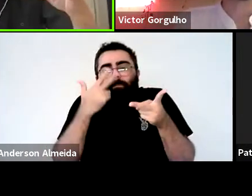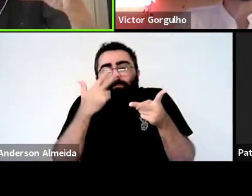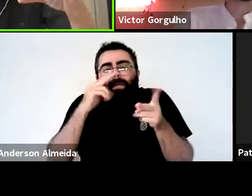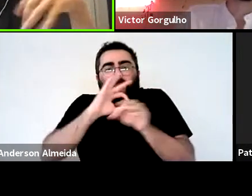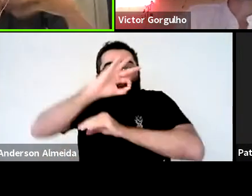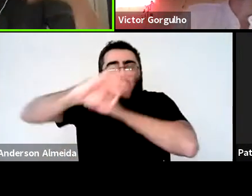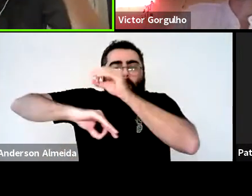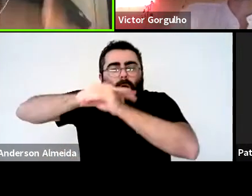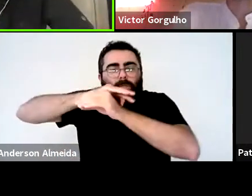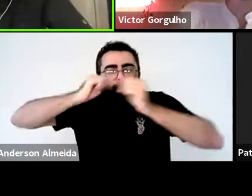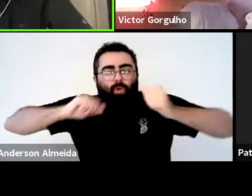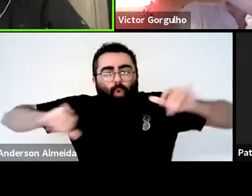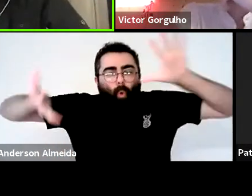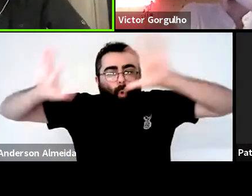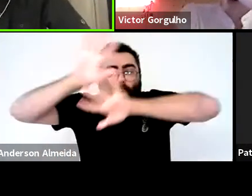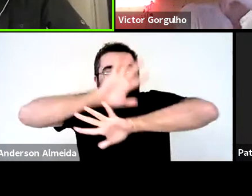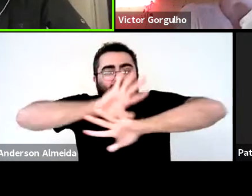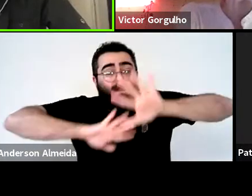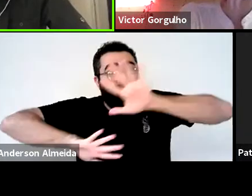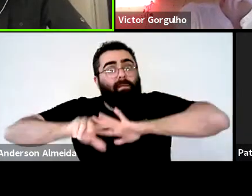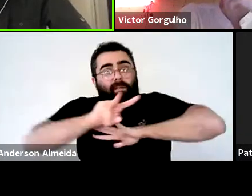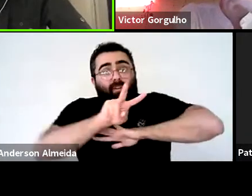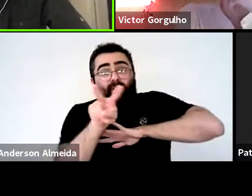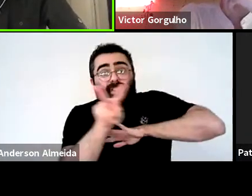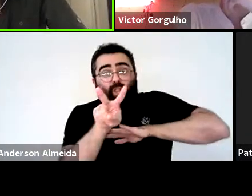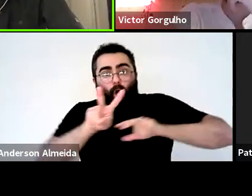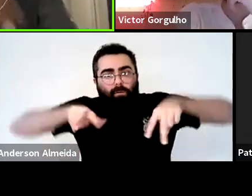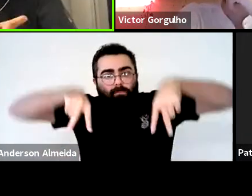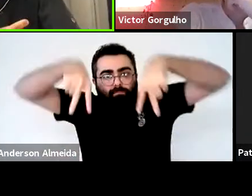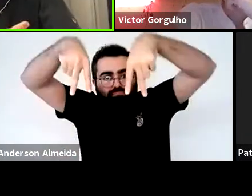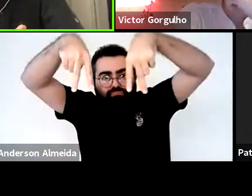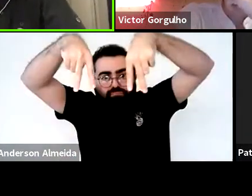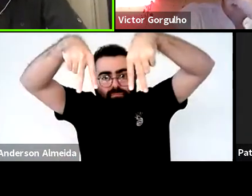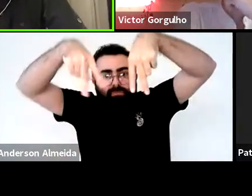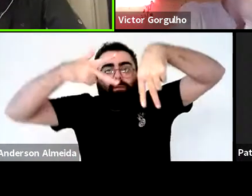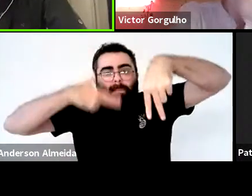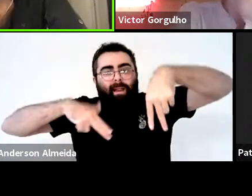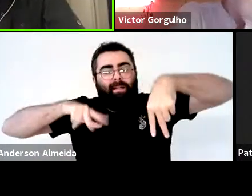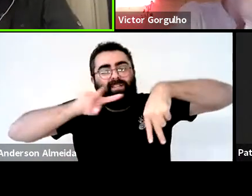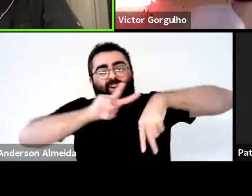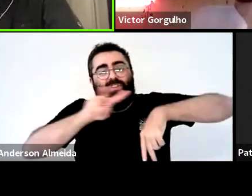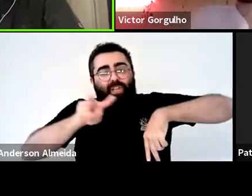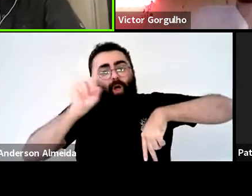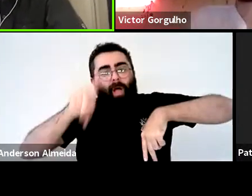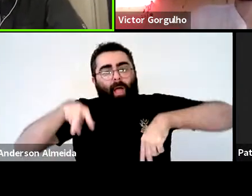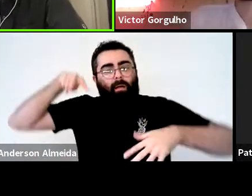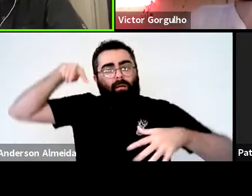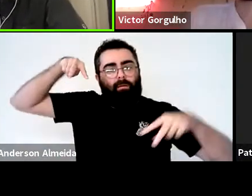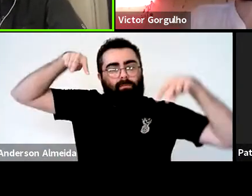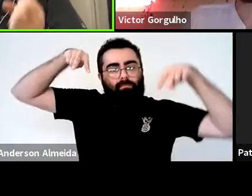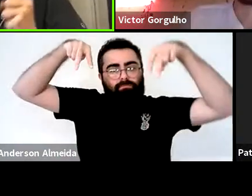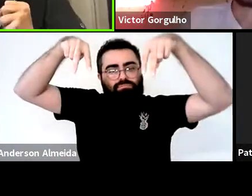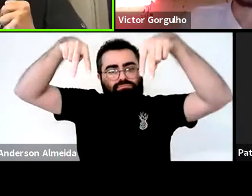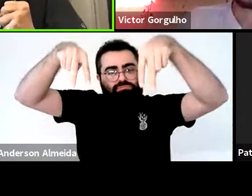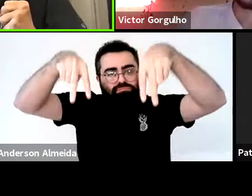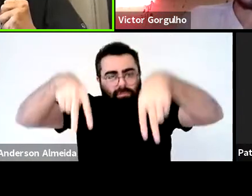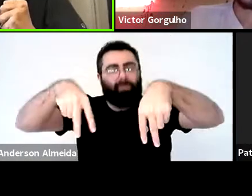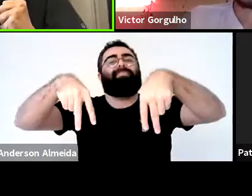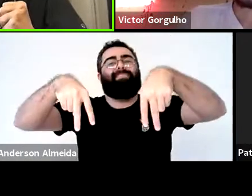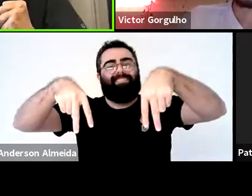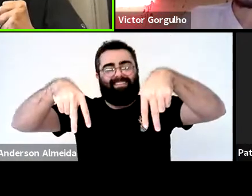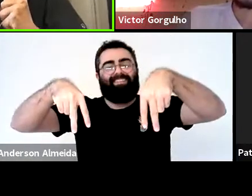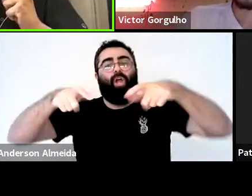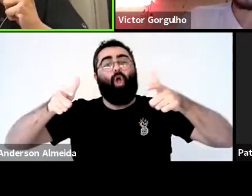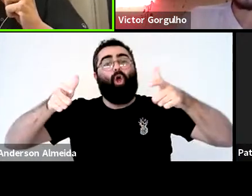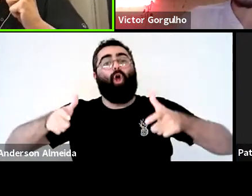nuvem a partir do qual vocês pousam, né? Vocês pousam num território. E aí agora eu queria,